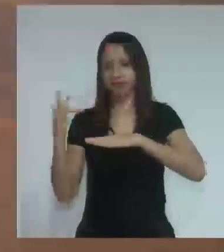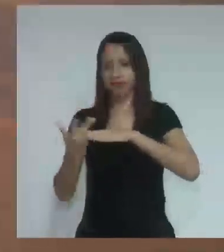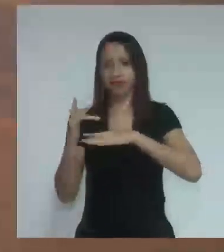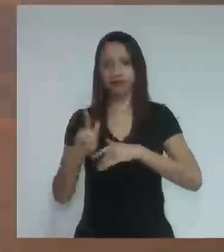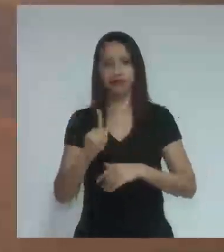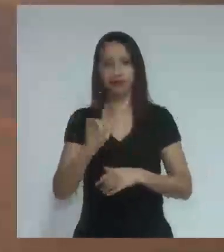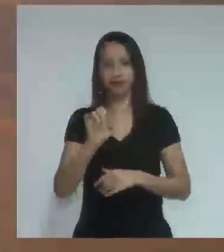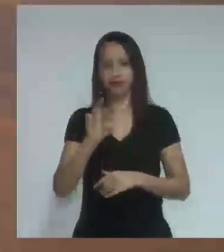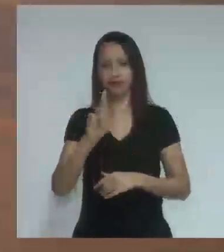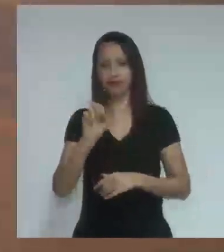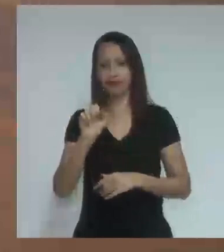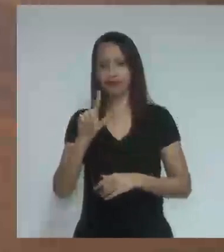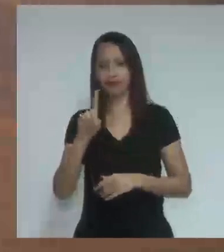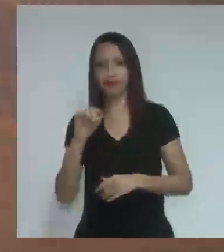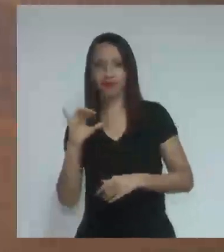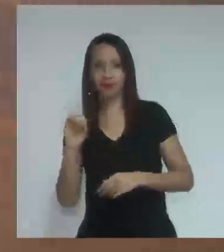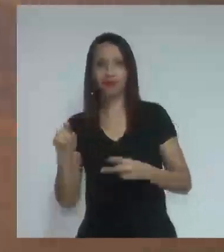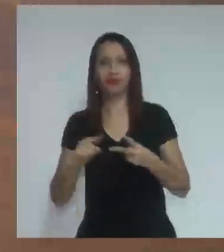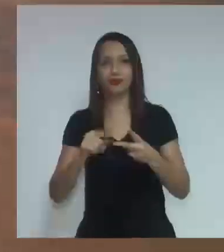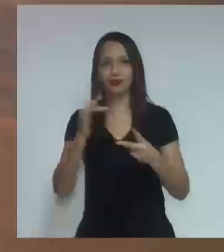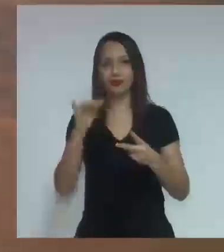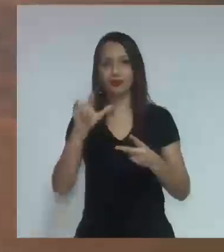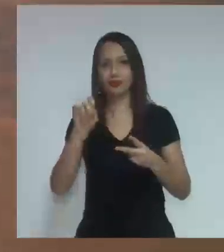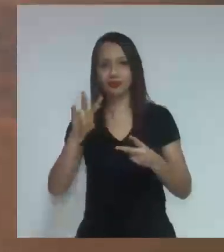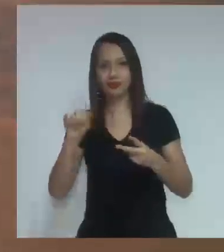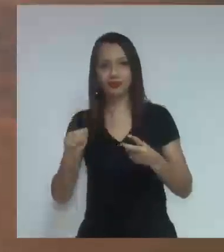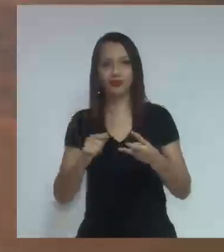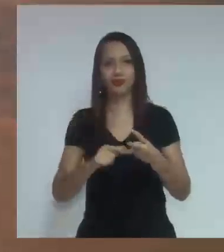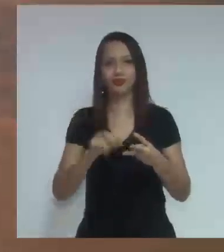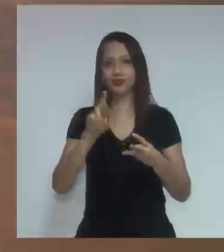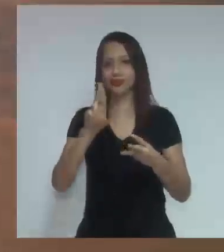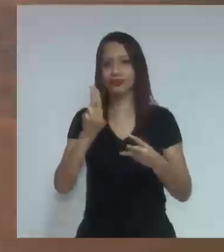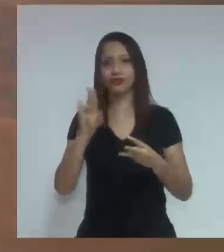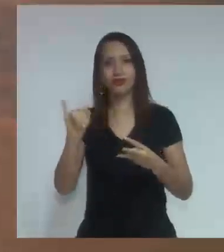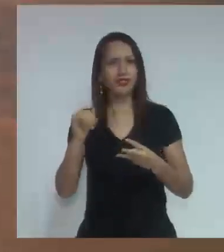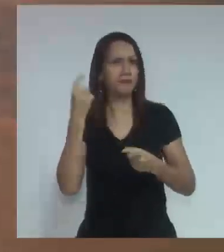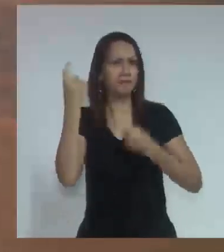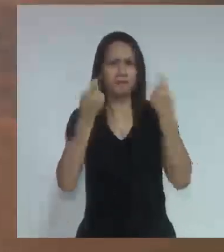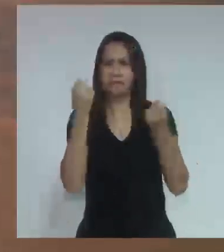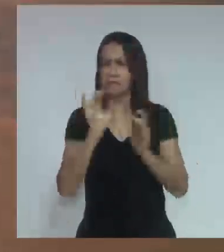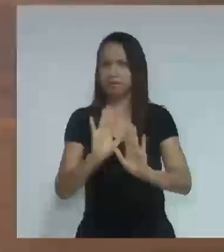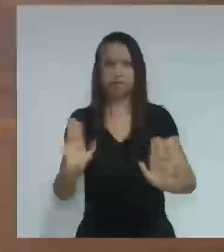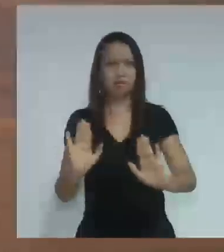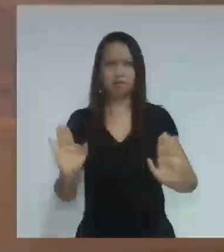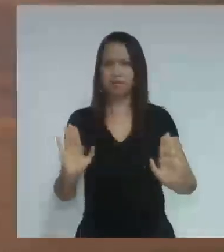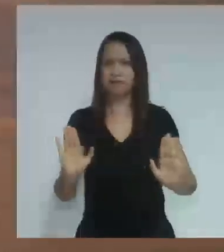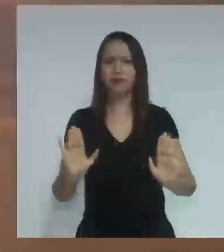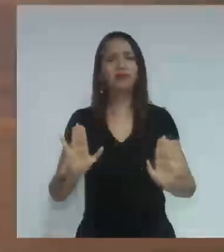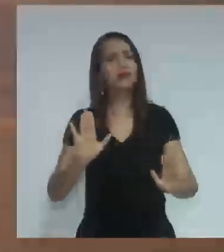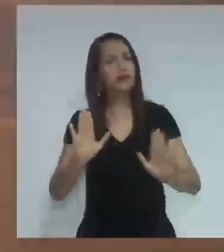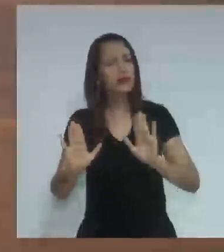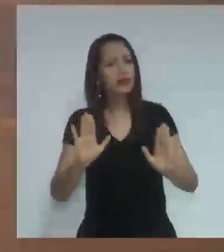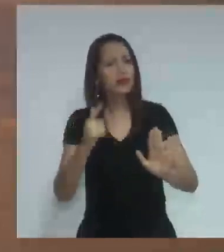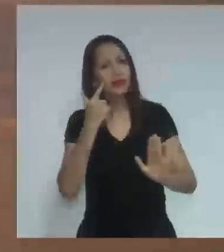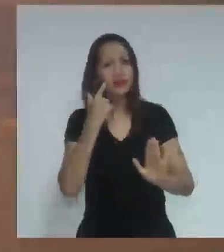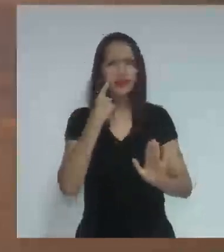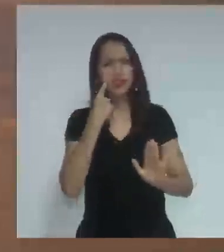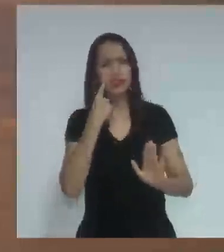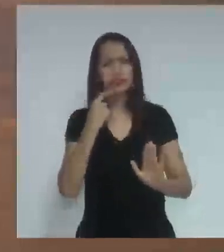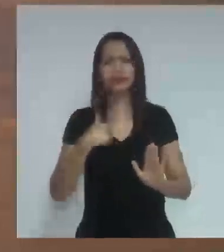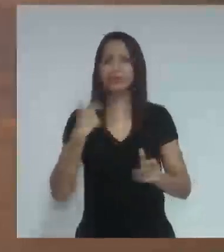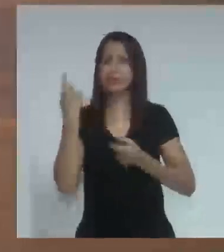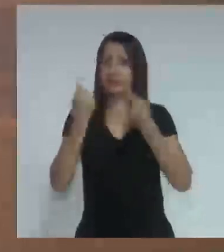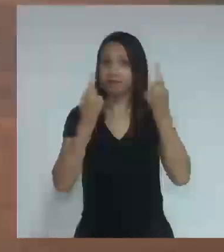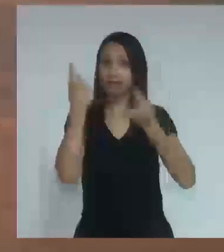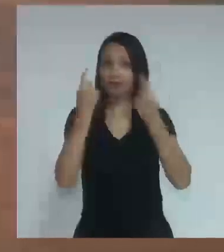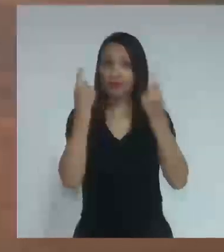Canguçu, Flávia Bittar, Rui Bacaxeira, não se preocupe com isso. Porque talvez, se eu me